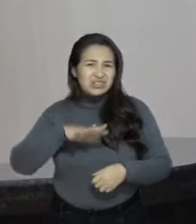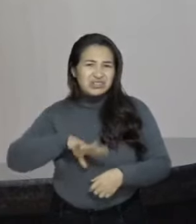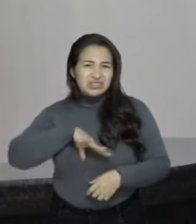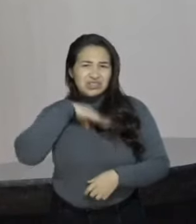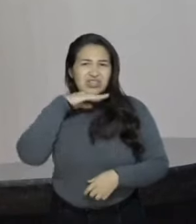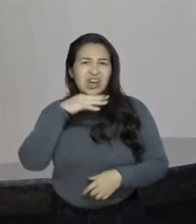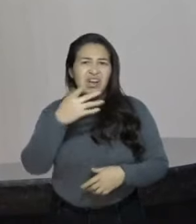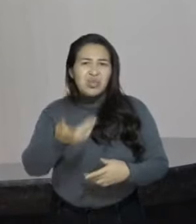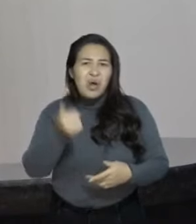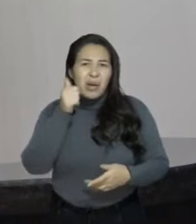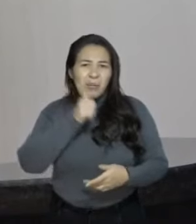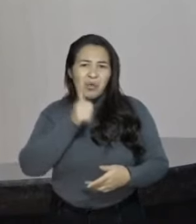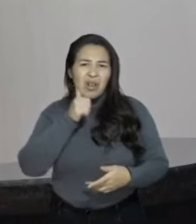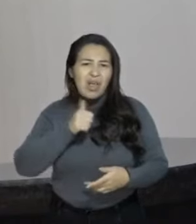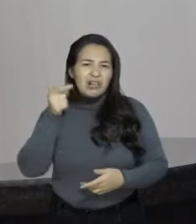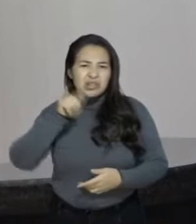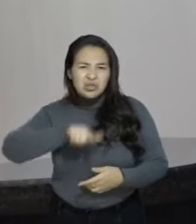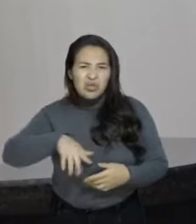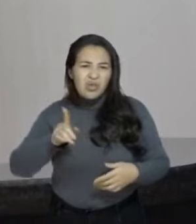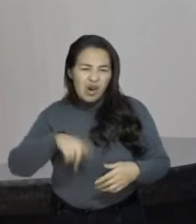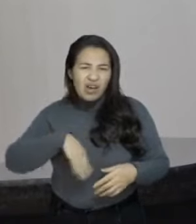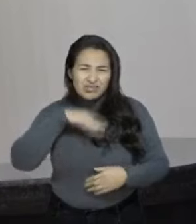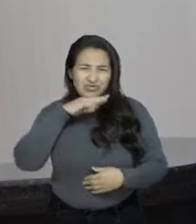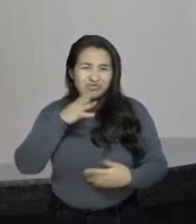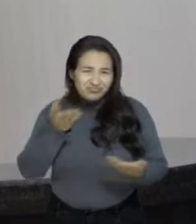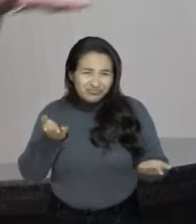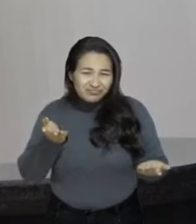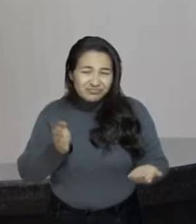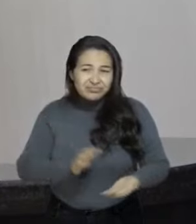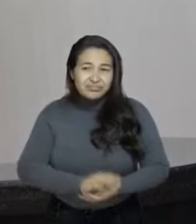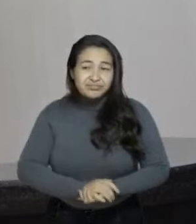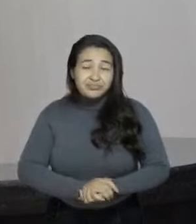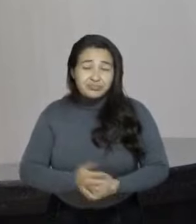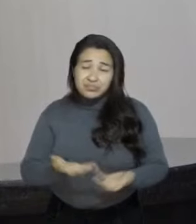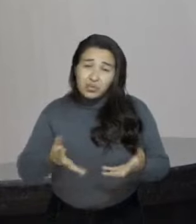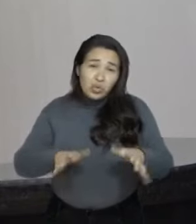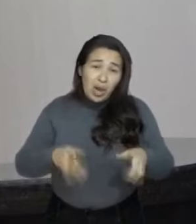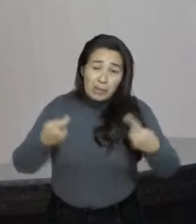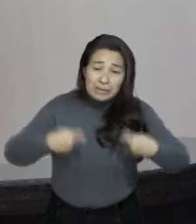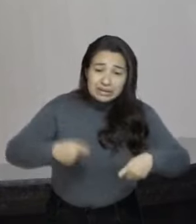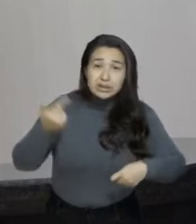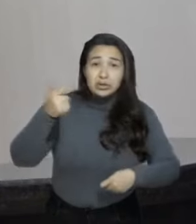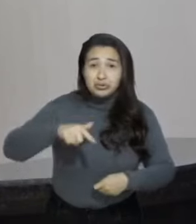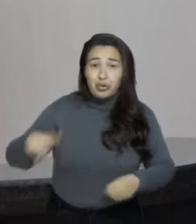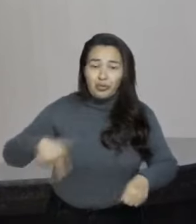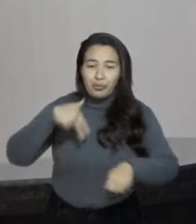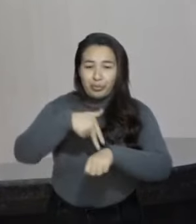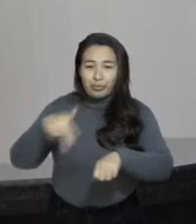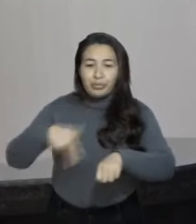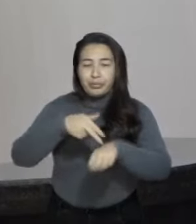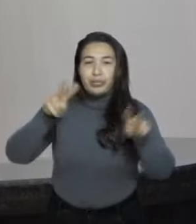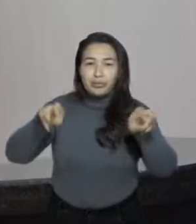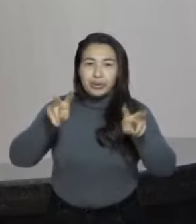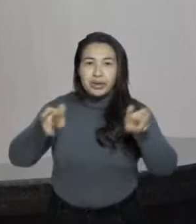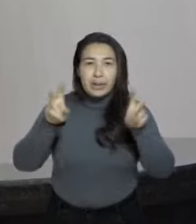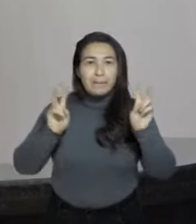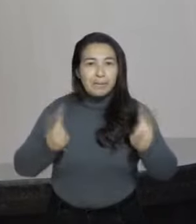né Que chato isso eu gostaria de não precisar fazer isso mas esse